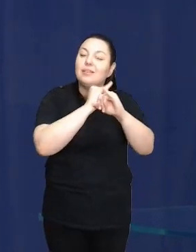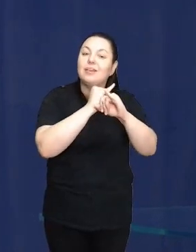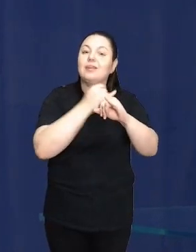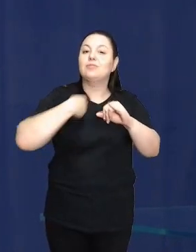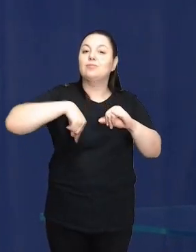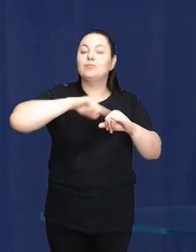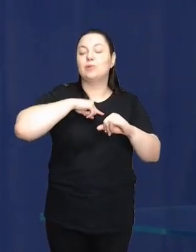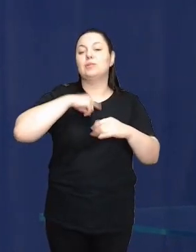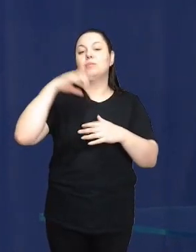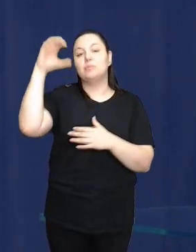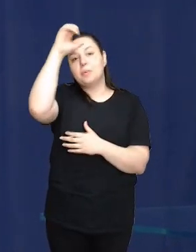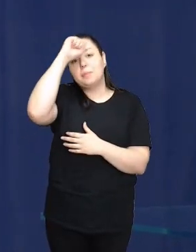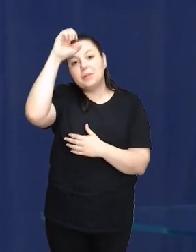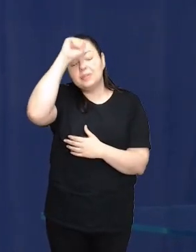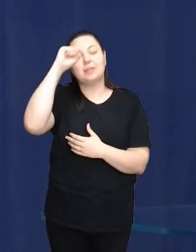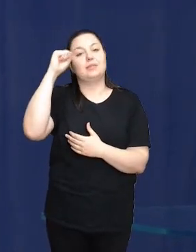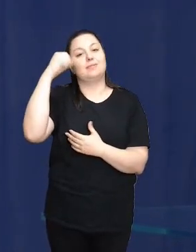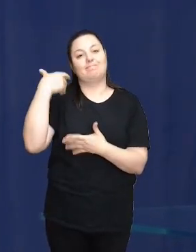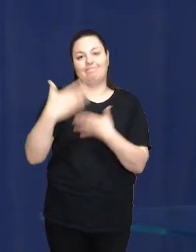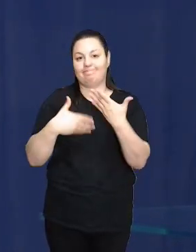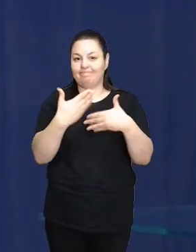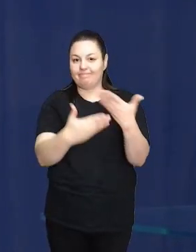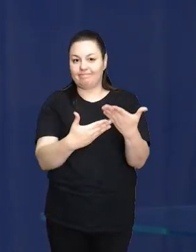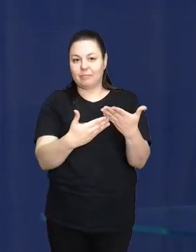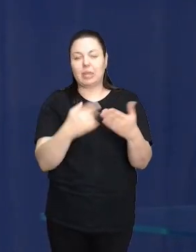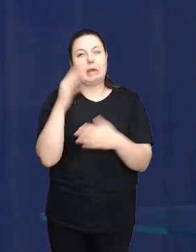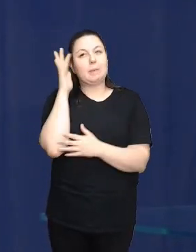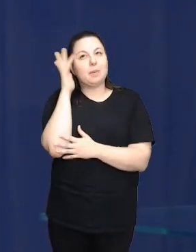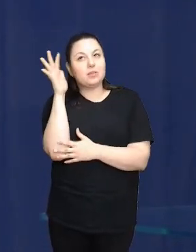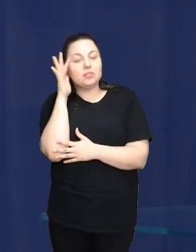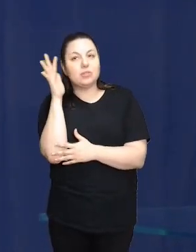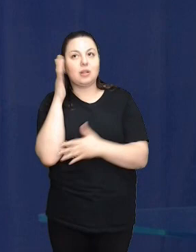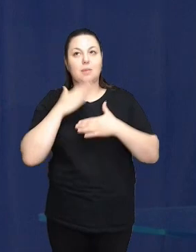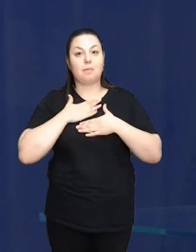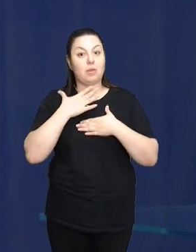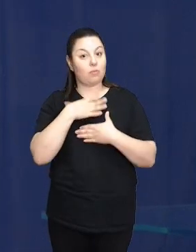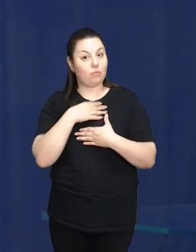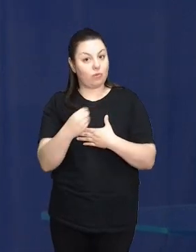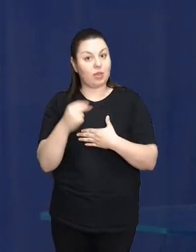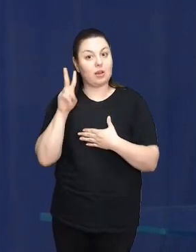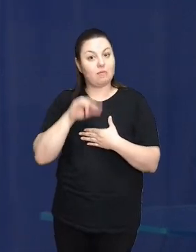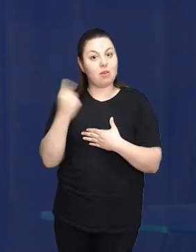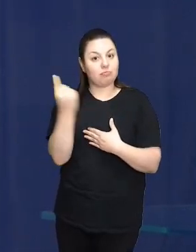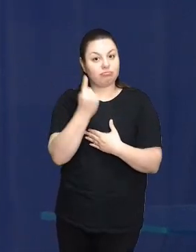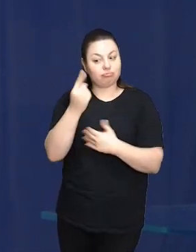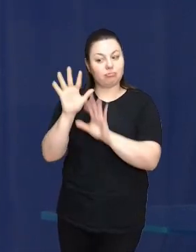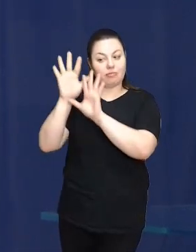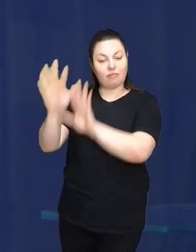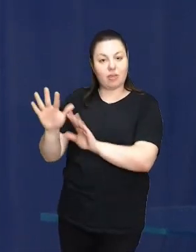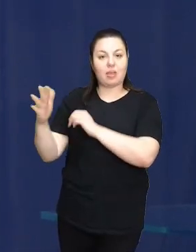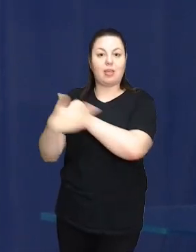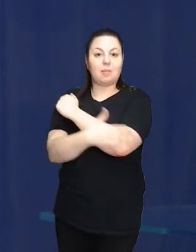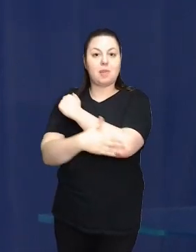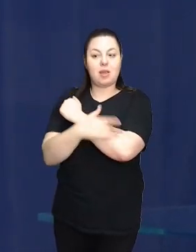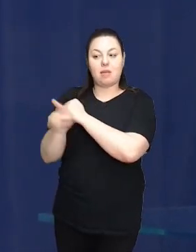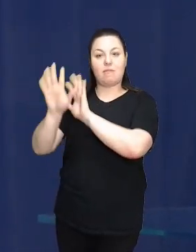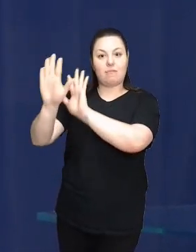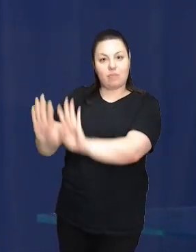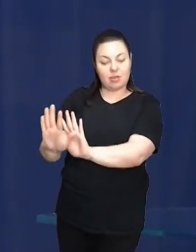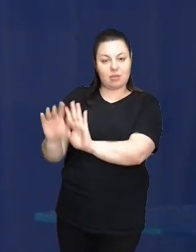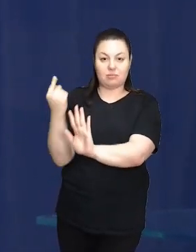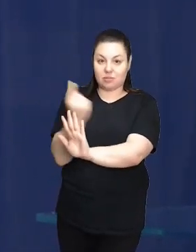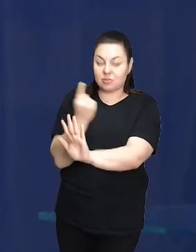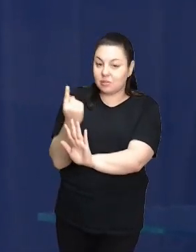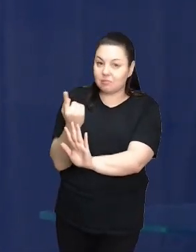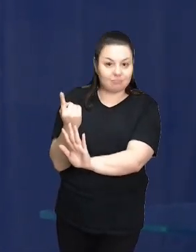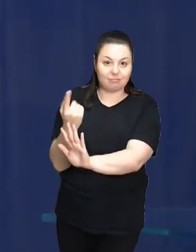esse ambiente. A gente deixaria o nosso filho sozinho numa praça? A gente precisa estar junto. A gente precisa fazer